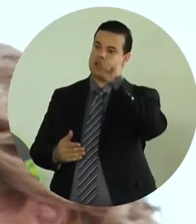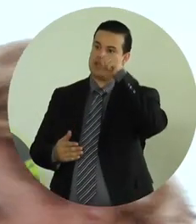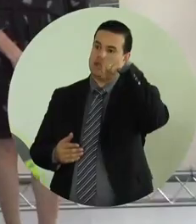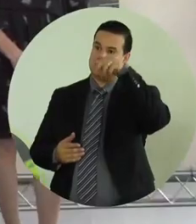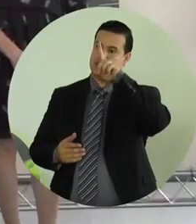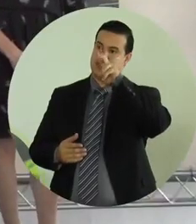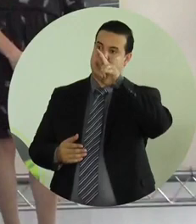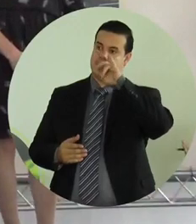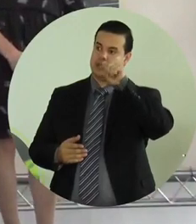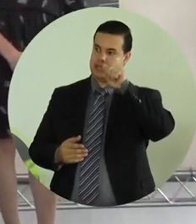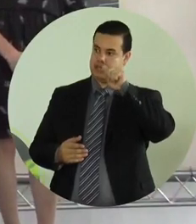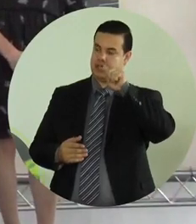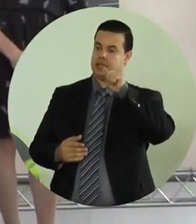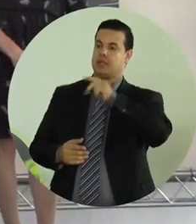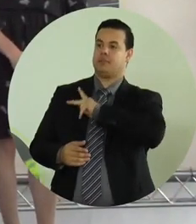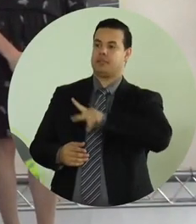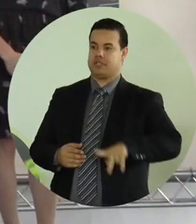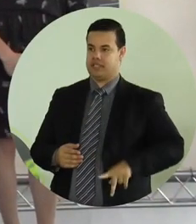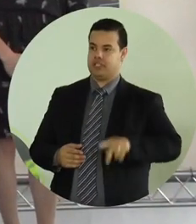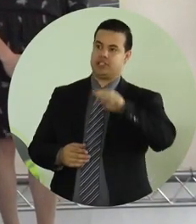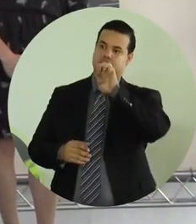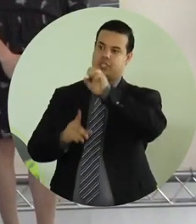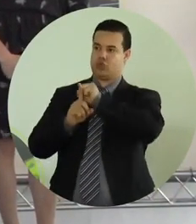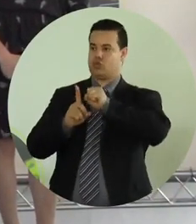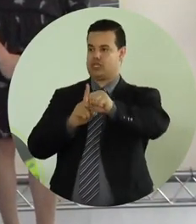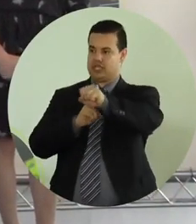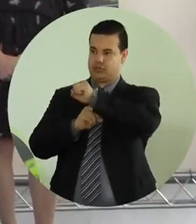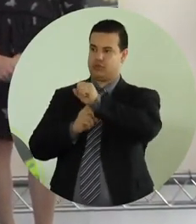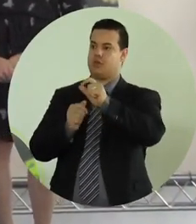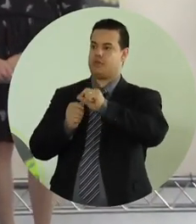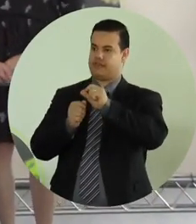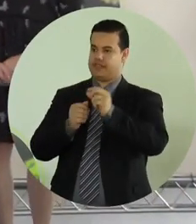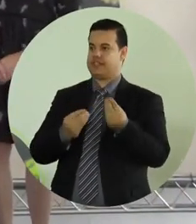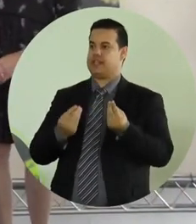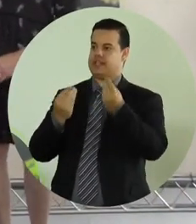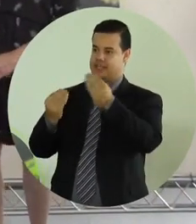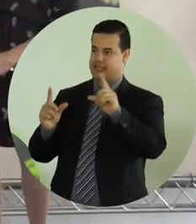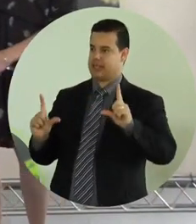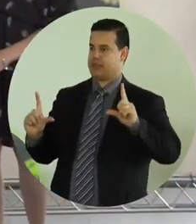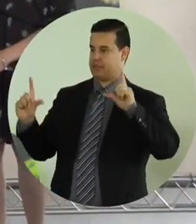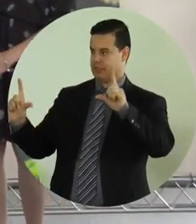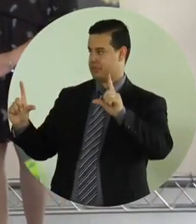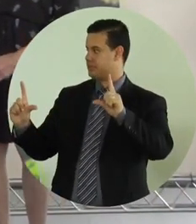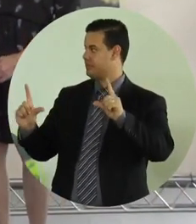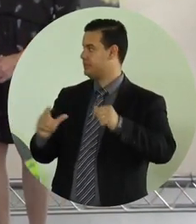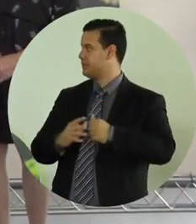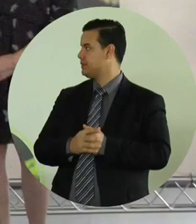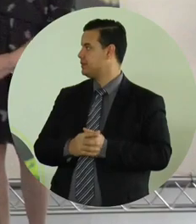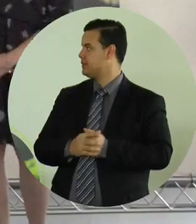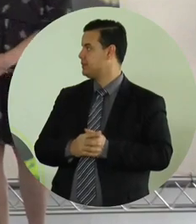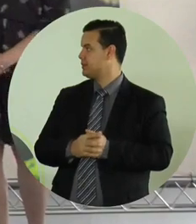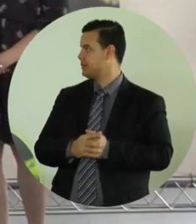da iSocial, para realizar a entrega dessa premiação.